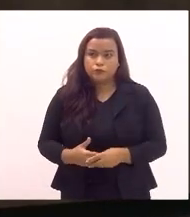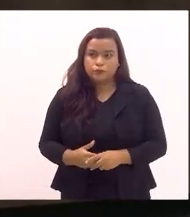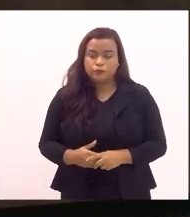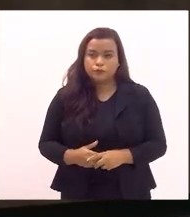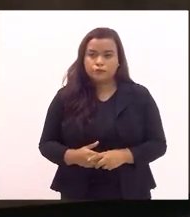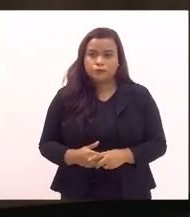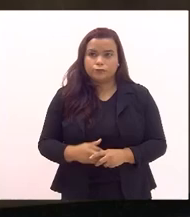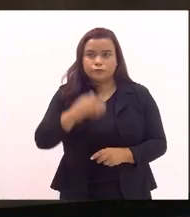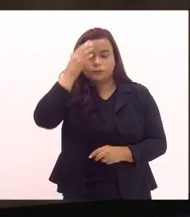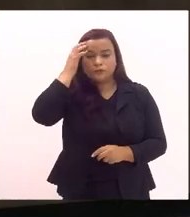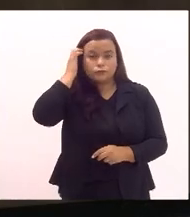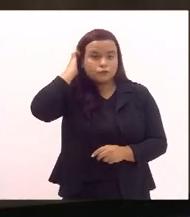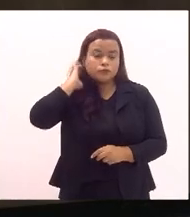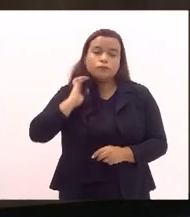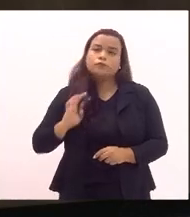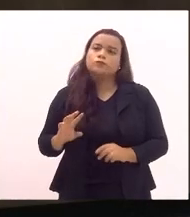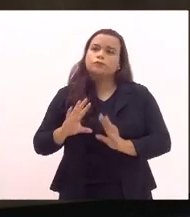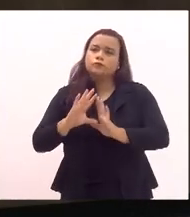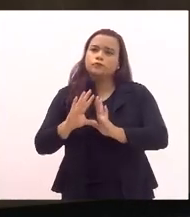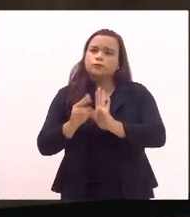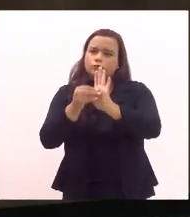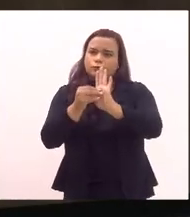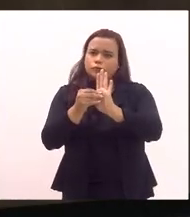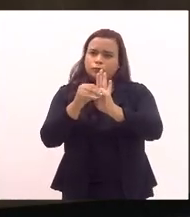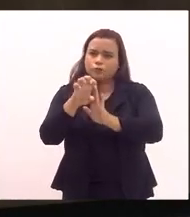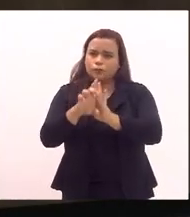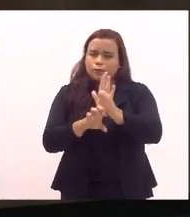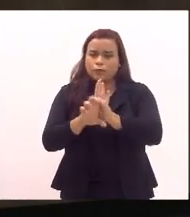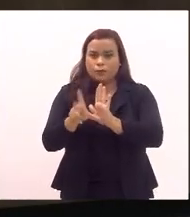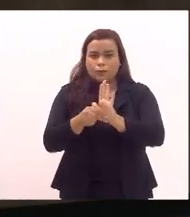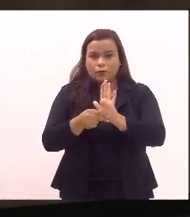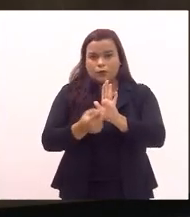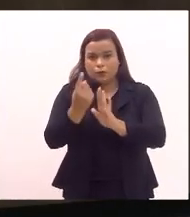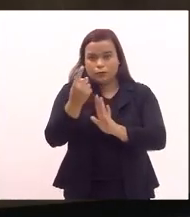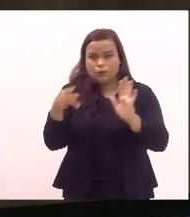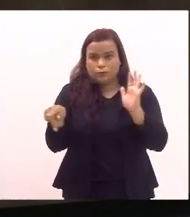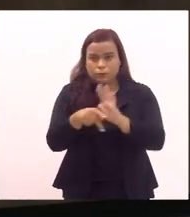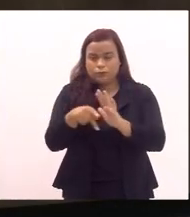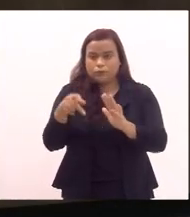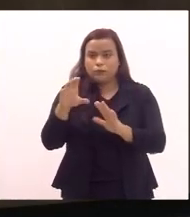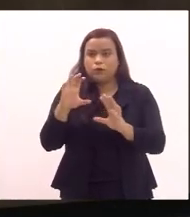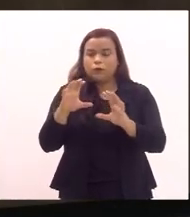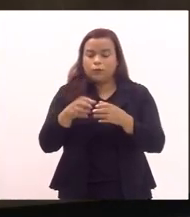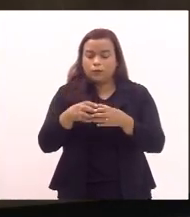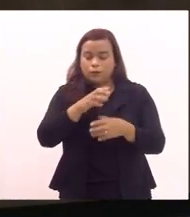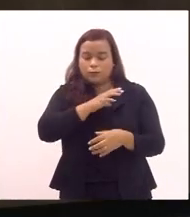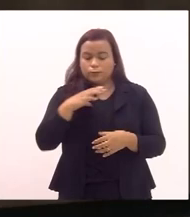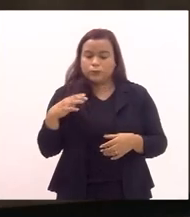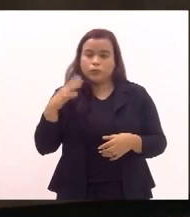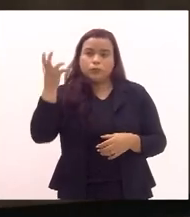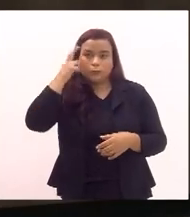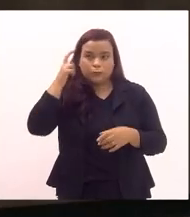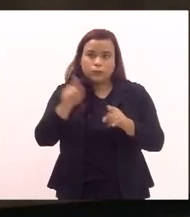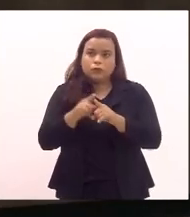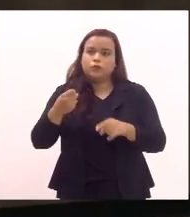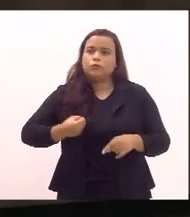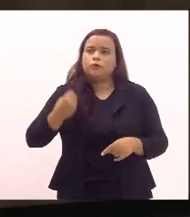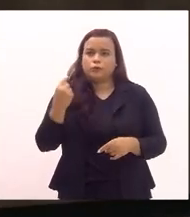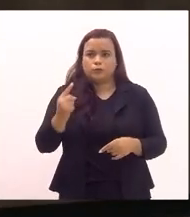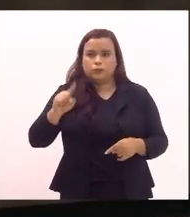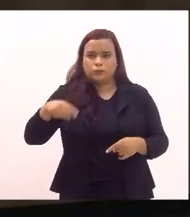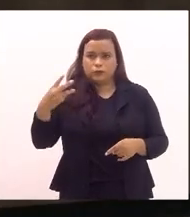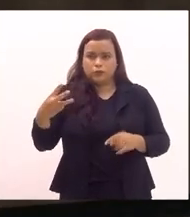a subir emenda aglutinativa emendar um da comissão de cultura e números 1 e 3 de plenário